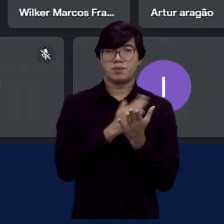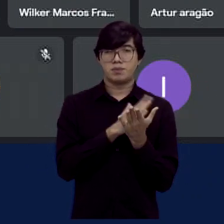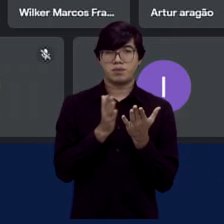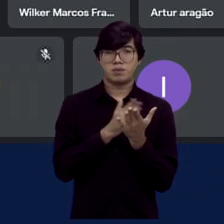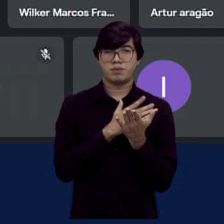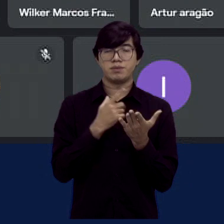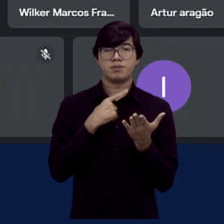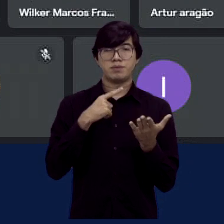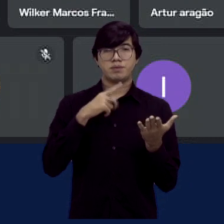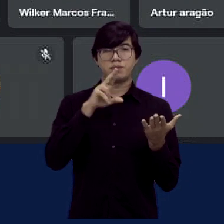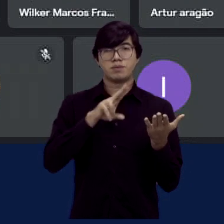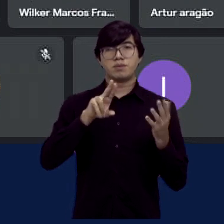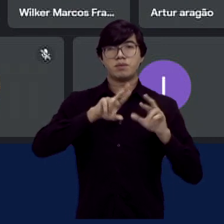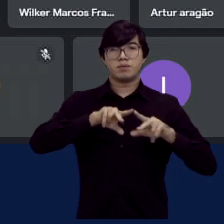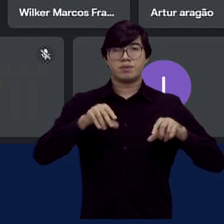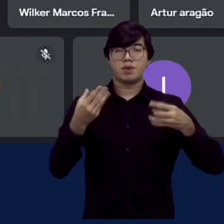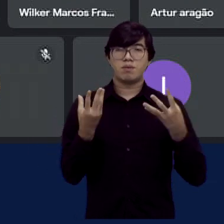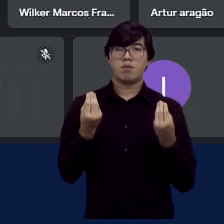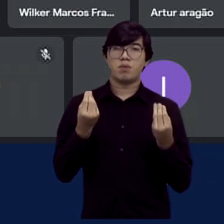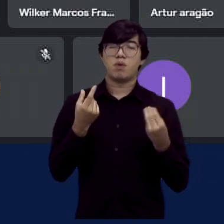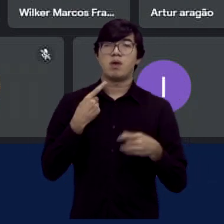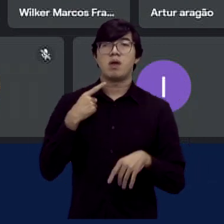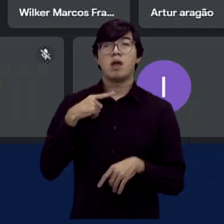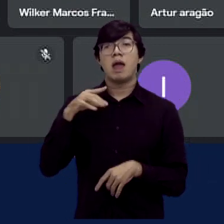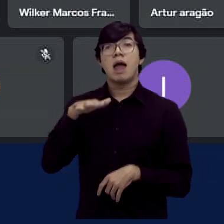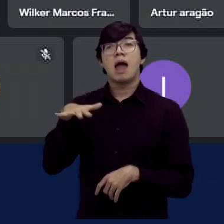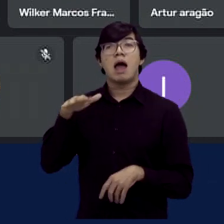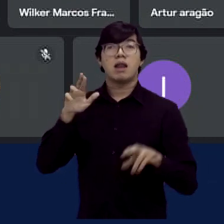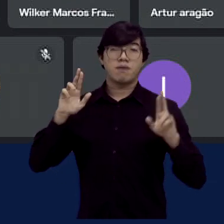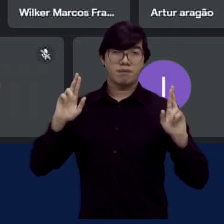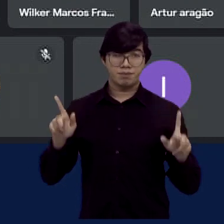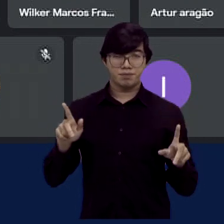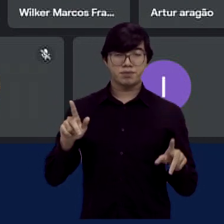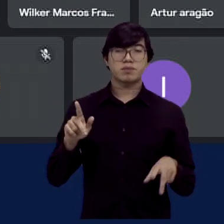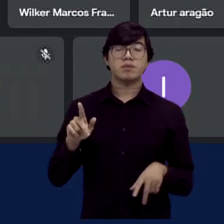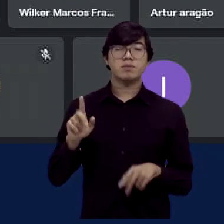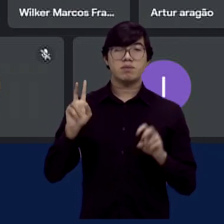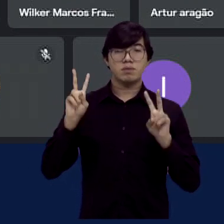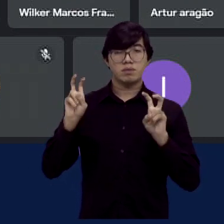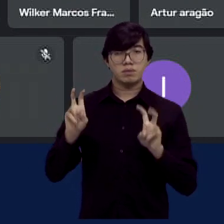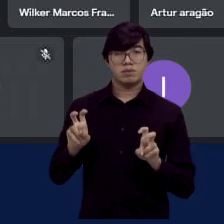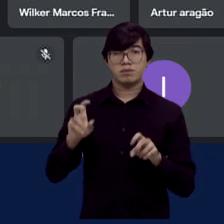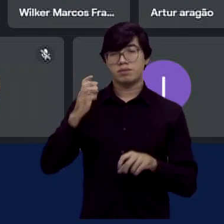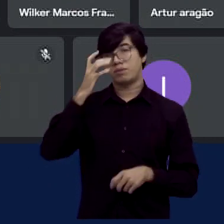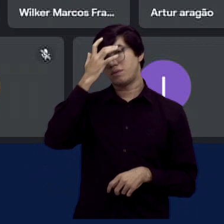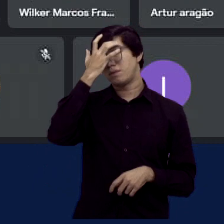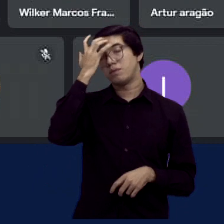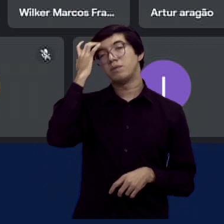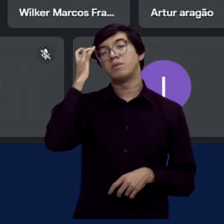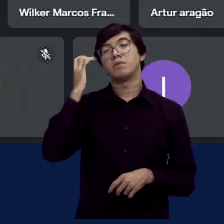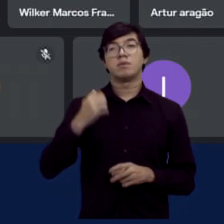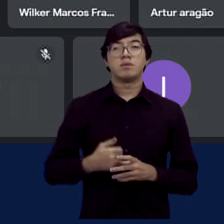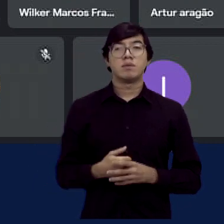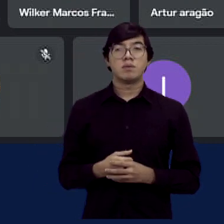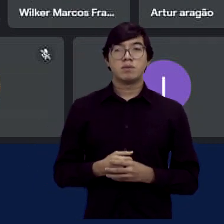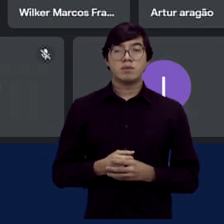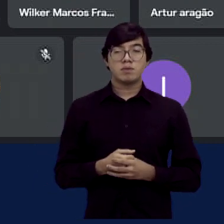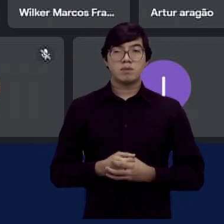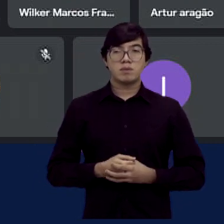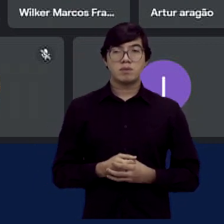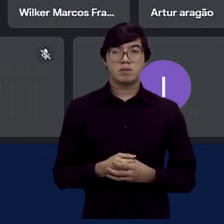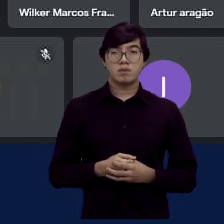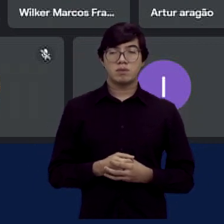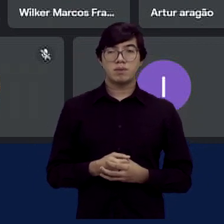coisas que não tem nada a ver com a minha seara. E o que eu acho que foi o mais fora do que eu costumo ter na